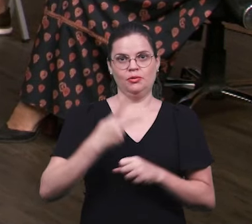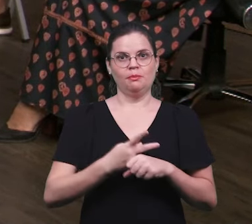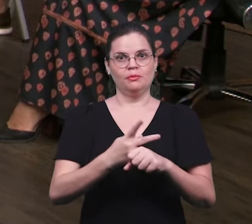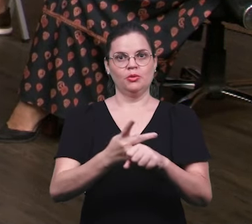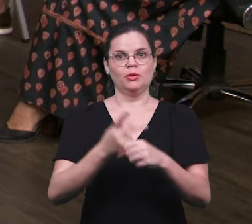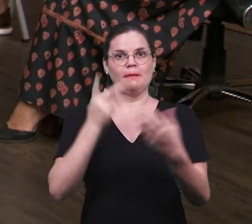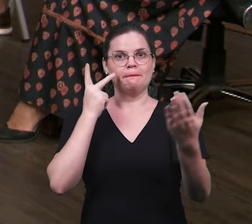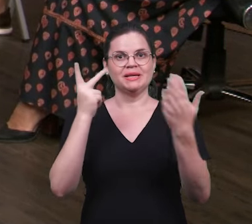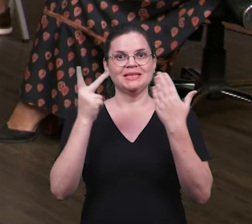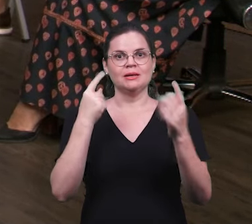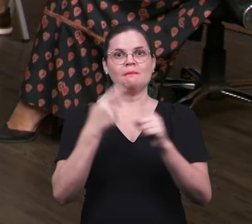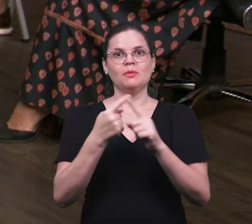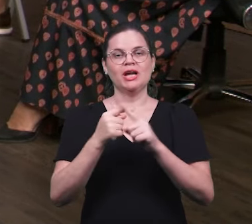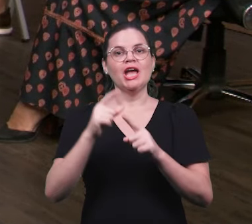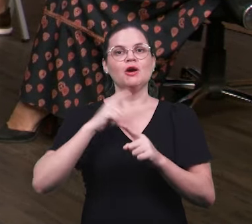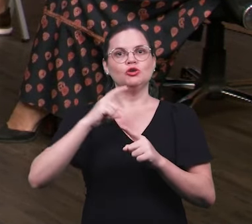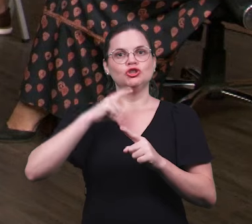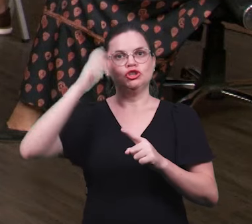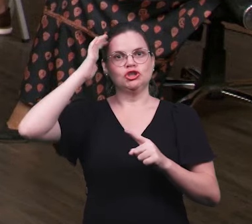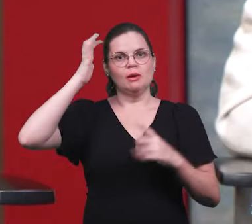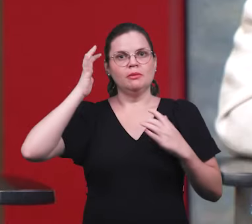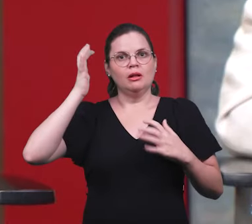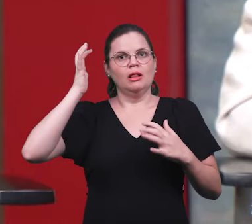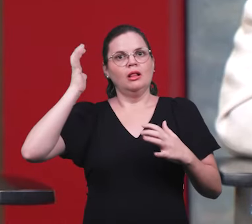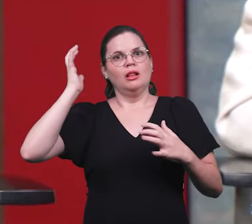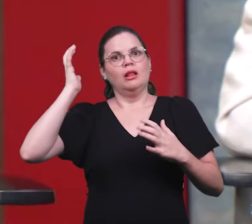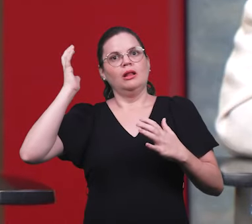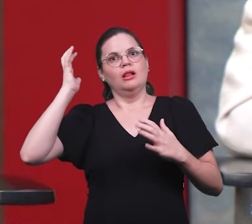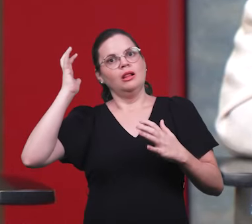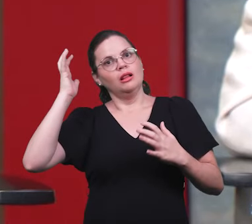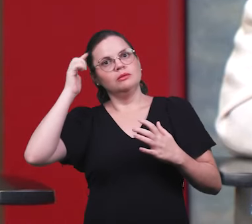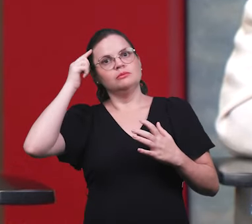psiquiatra, porque eu tinha convulsões